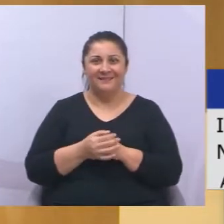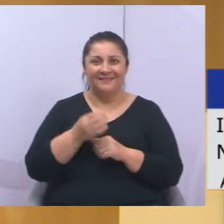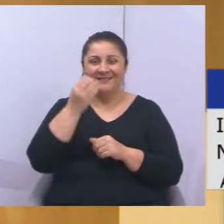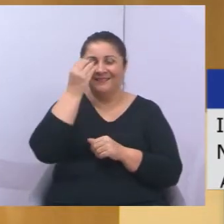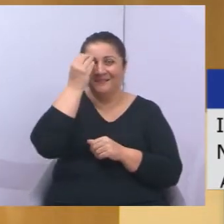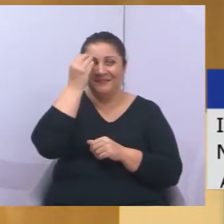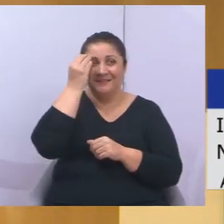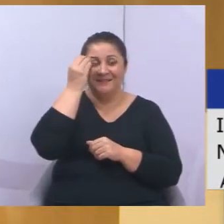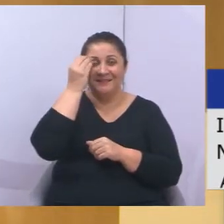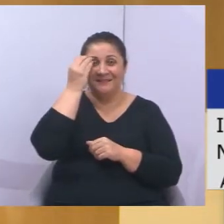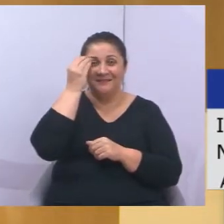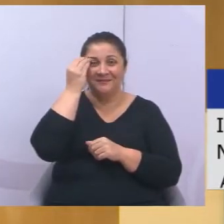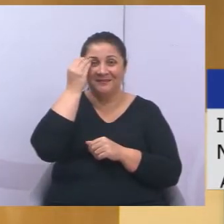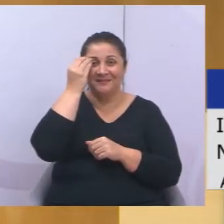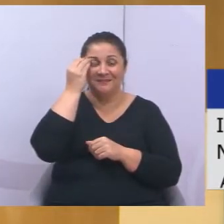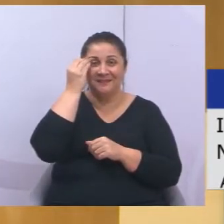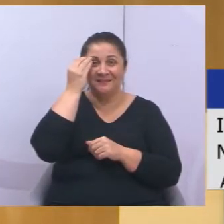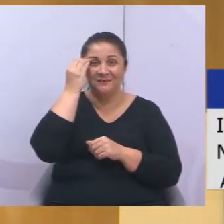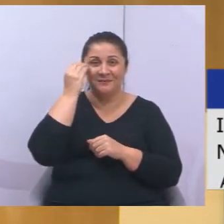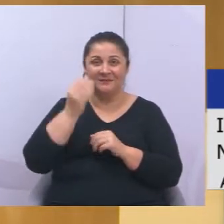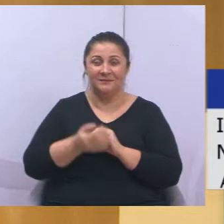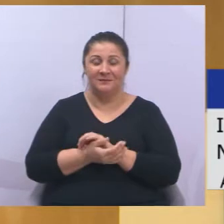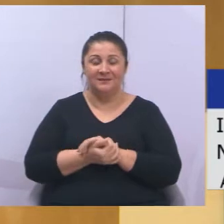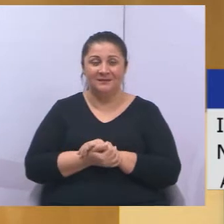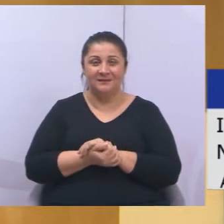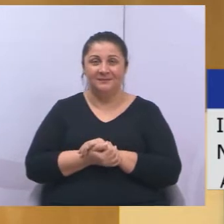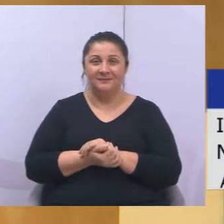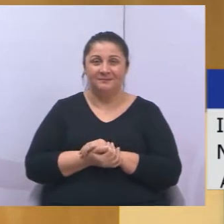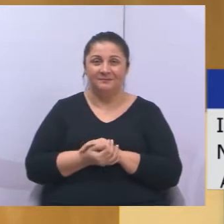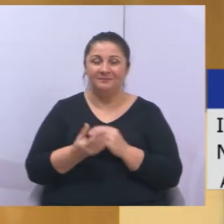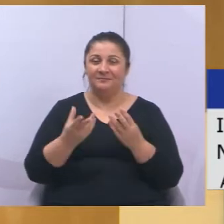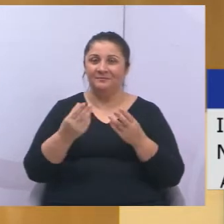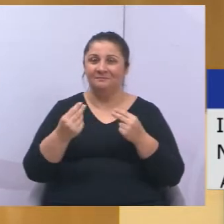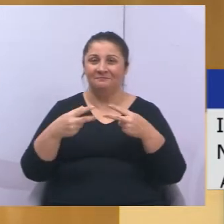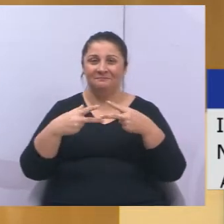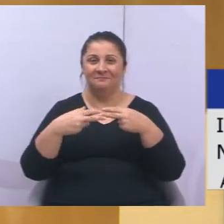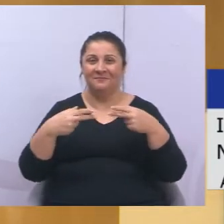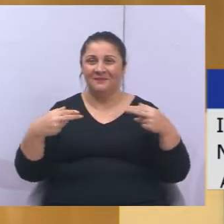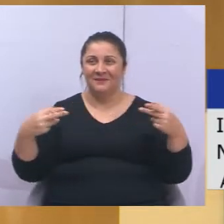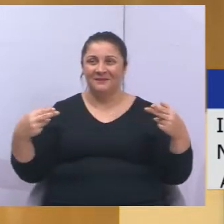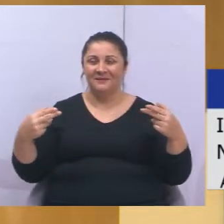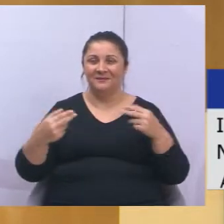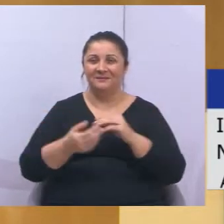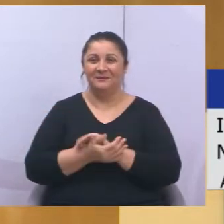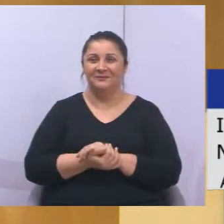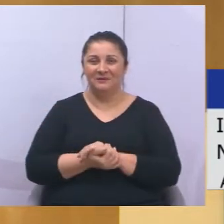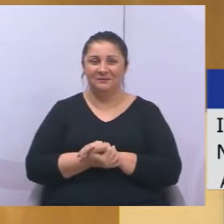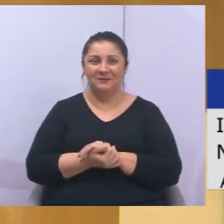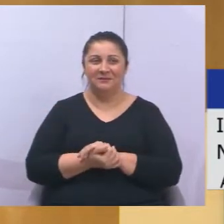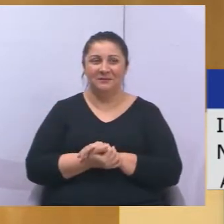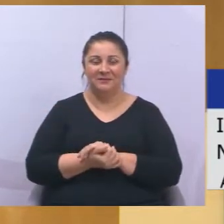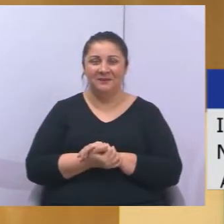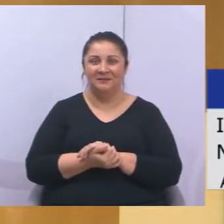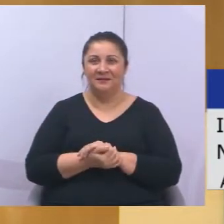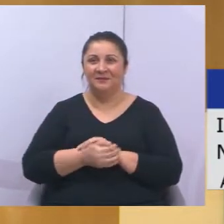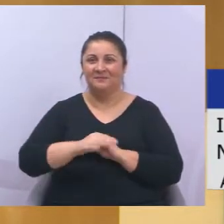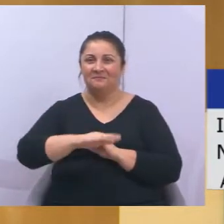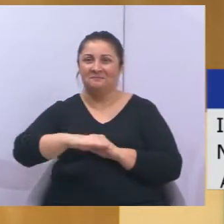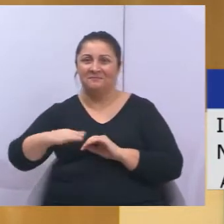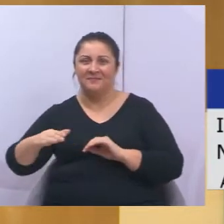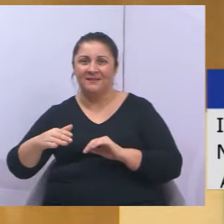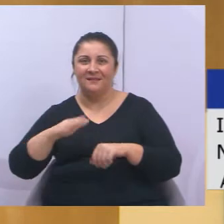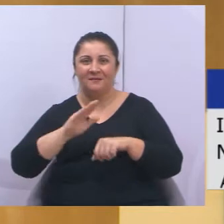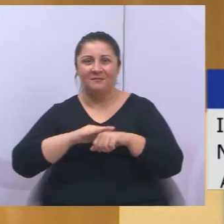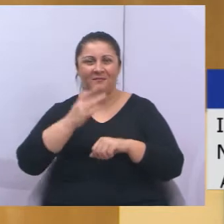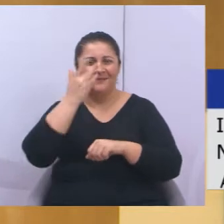de bicicleta pela rua? Biboquê, tantas outras. Havendo interesse das crianças, ficará mais fácil afastá-las um